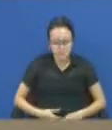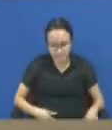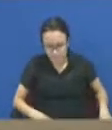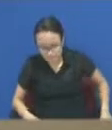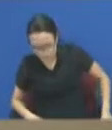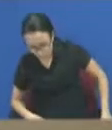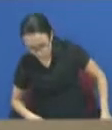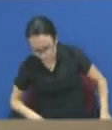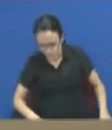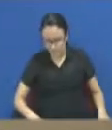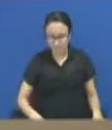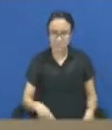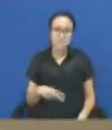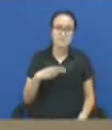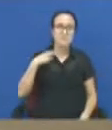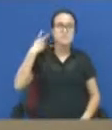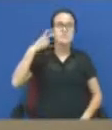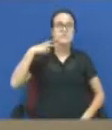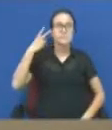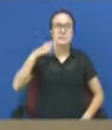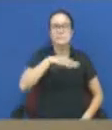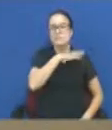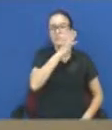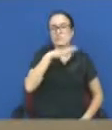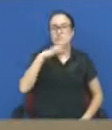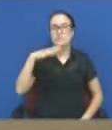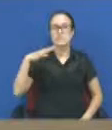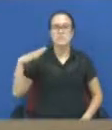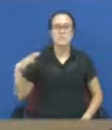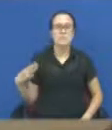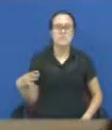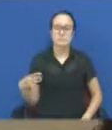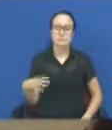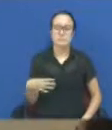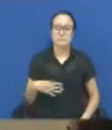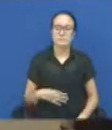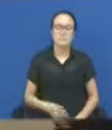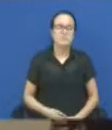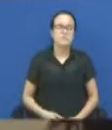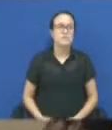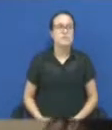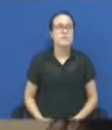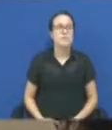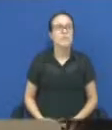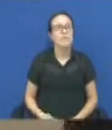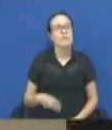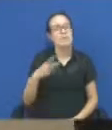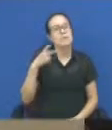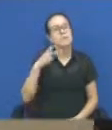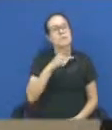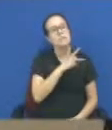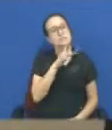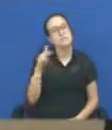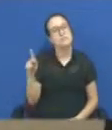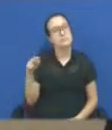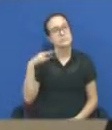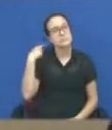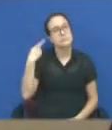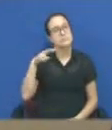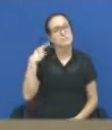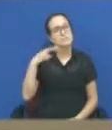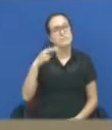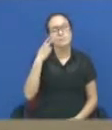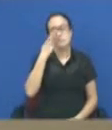Mais algum vereador? Com a palavra o vereador Aloísio. Presidente Ronei Martins, os vereadores, as